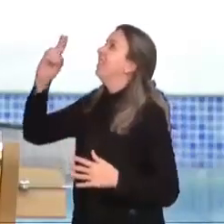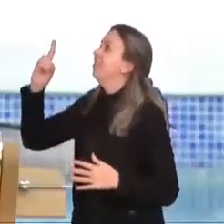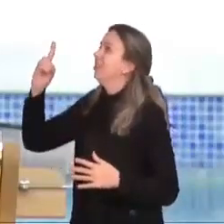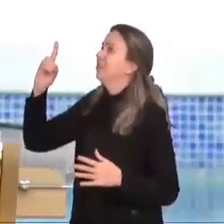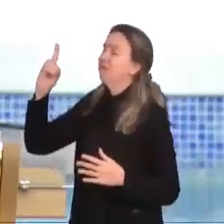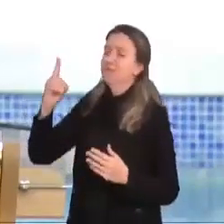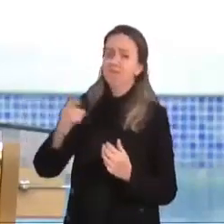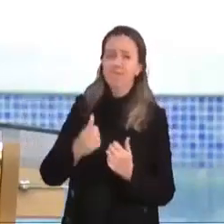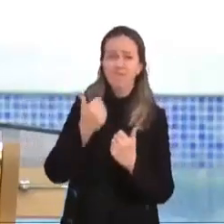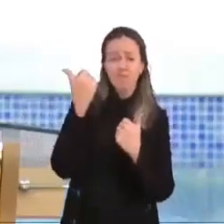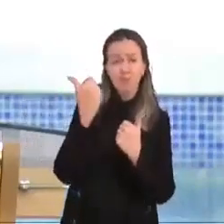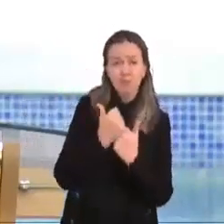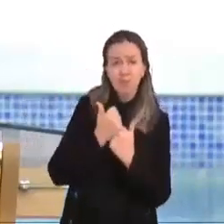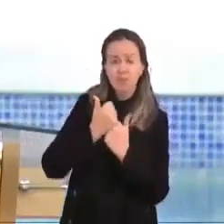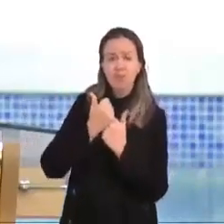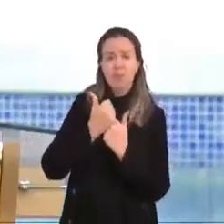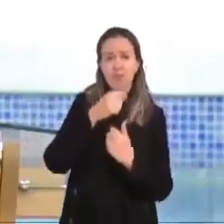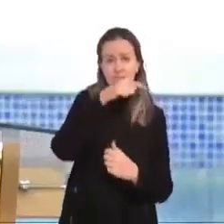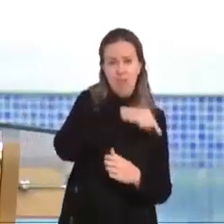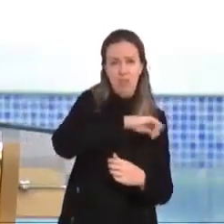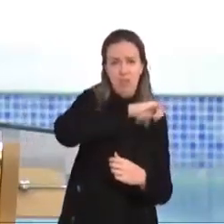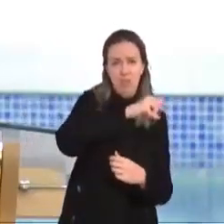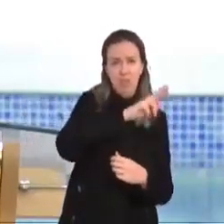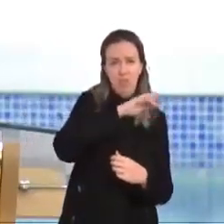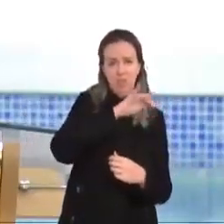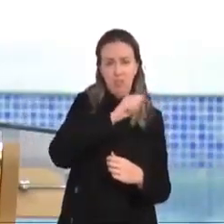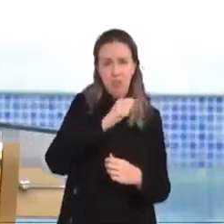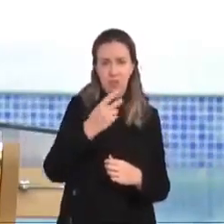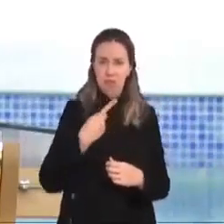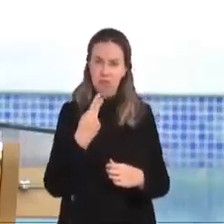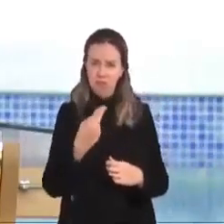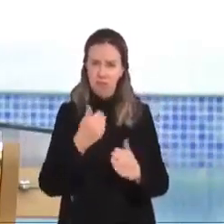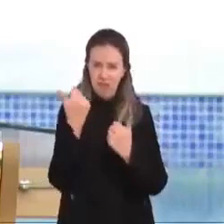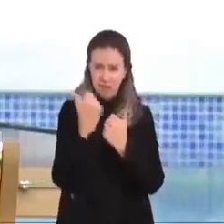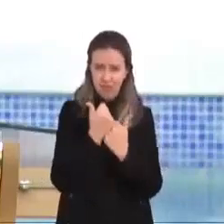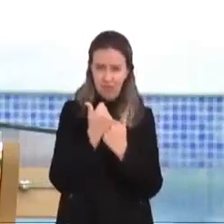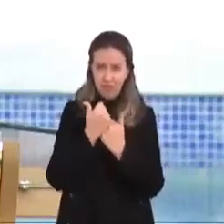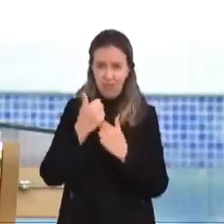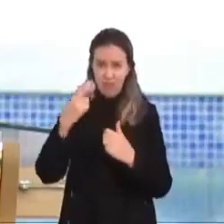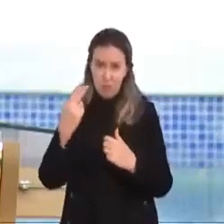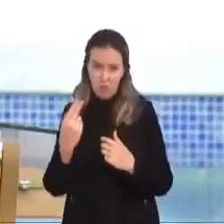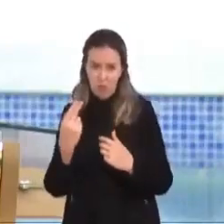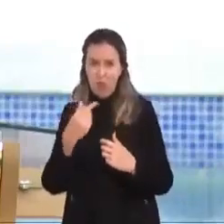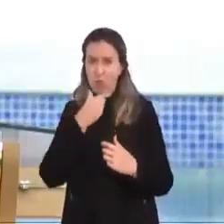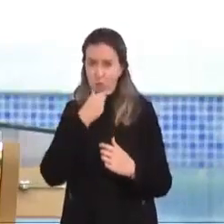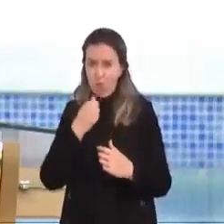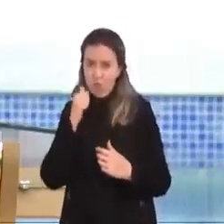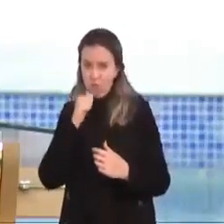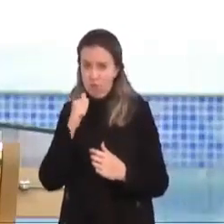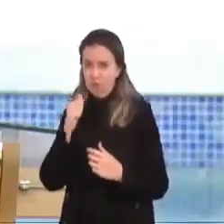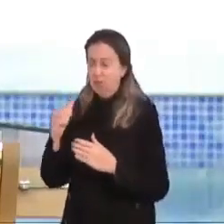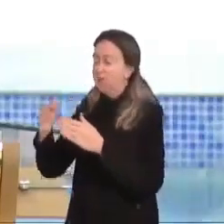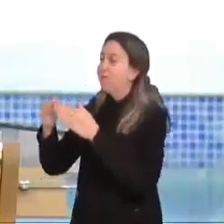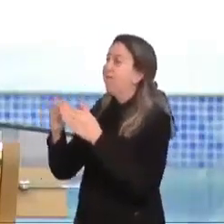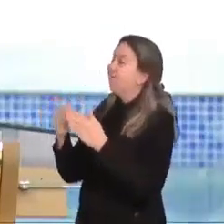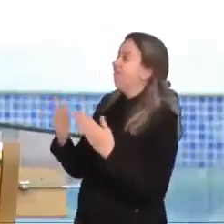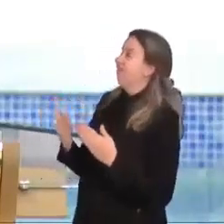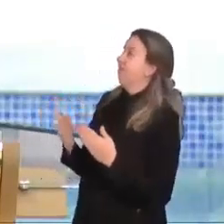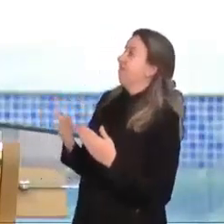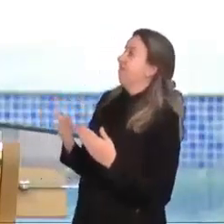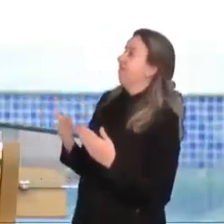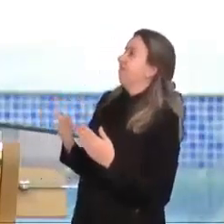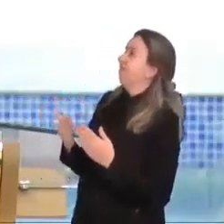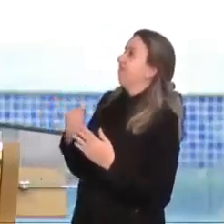Se coloque no lugar dele, hein, pastor Erival? Se coloque, nos coloquemos no lugar dele. Ele não está preso porque é um